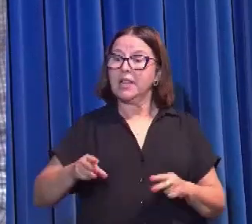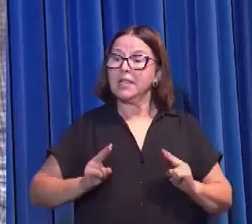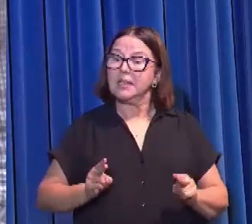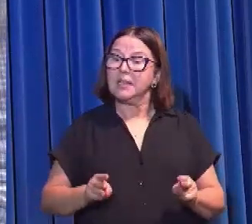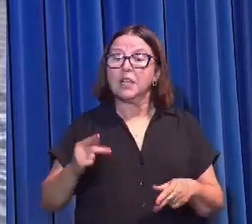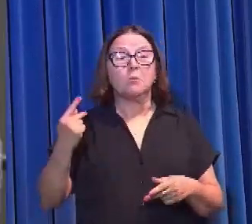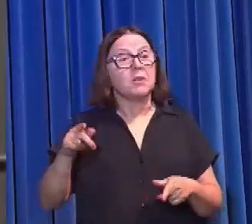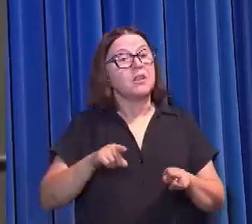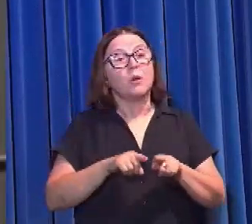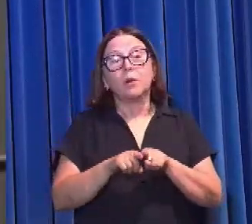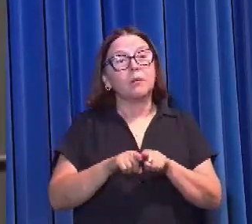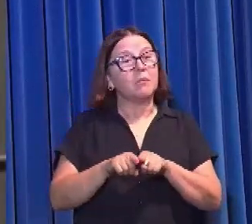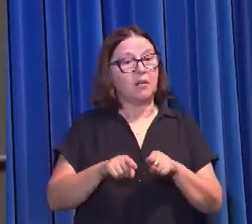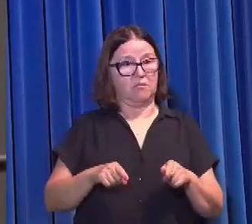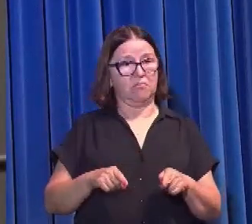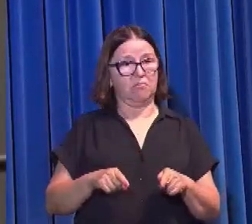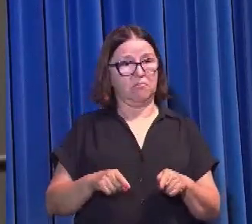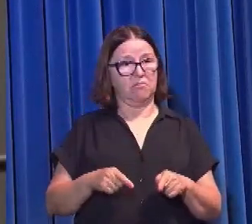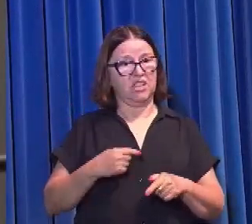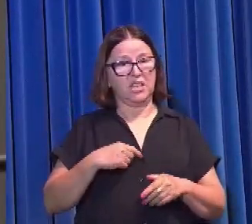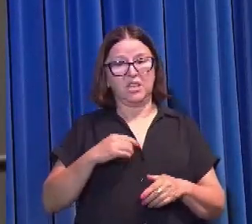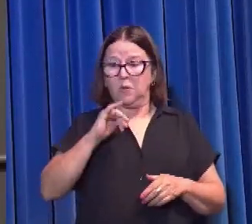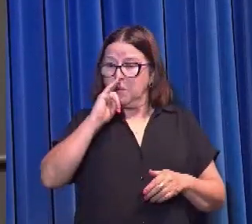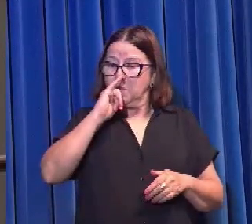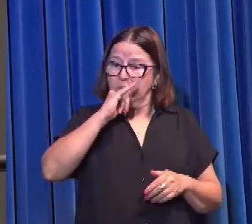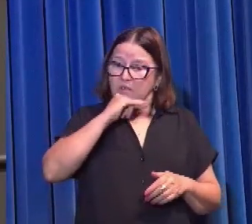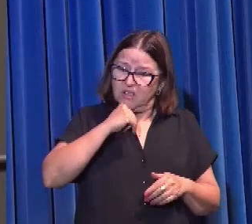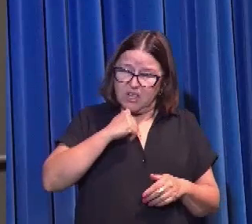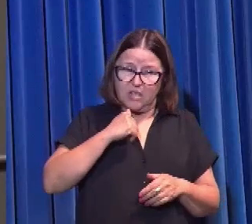irmão, e isso me entristece até o fundo do coração.